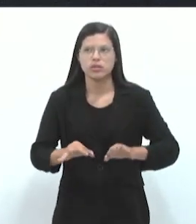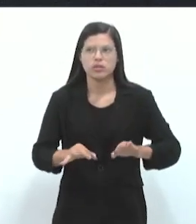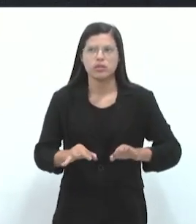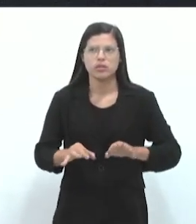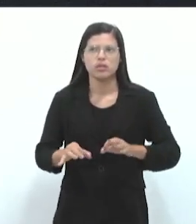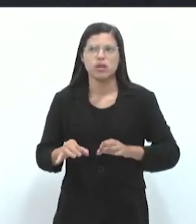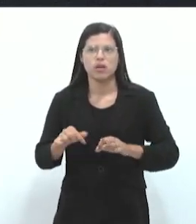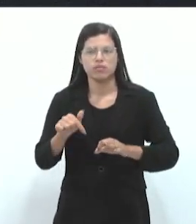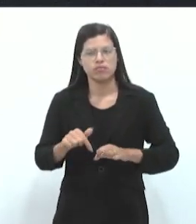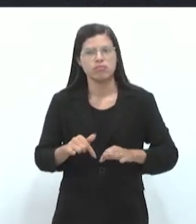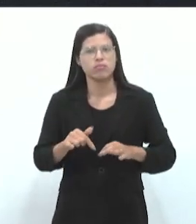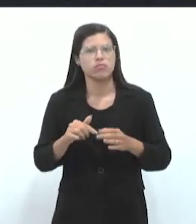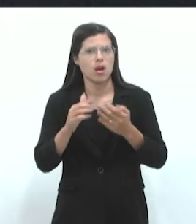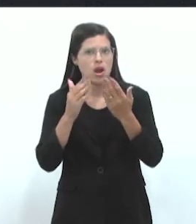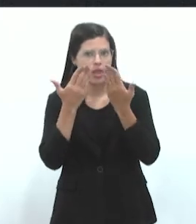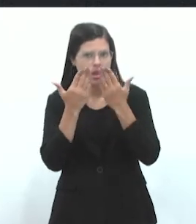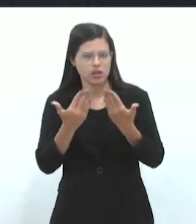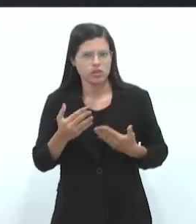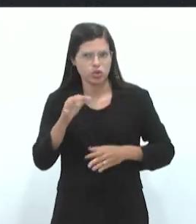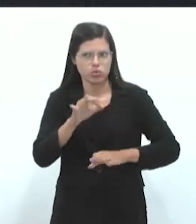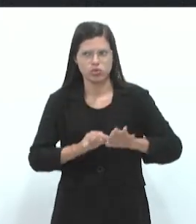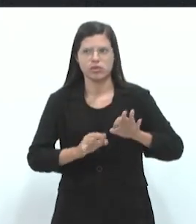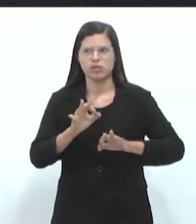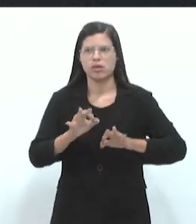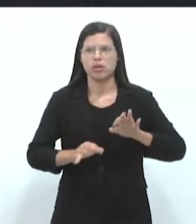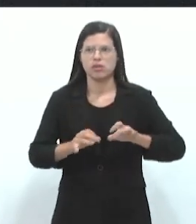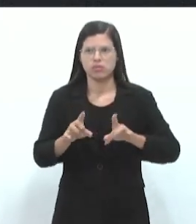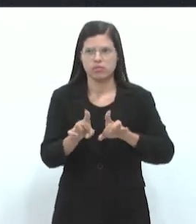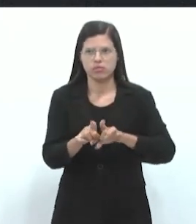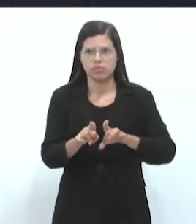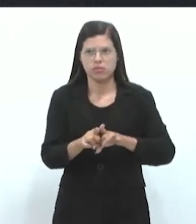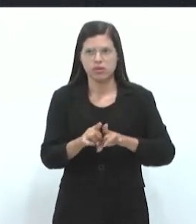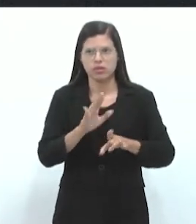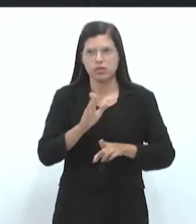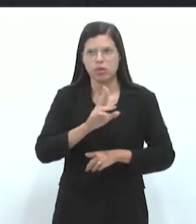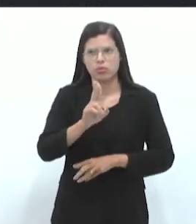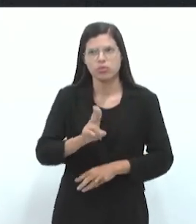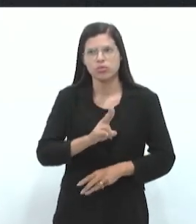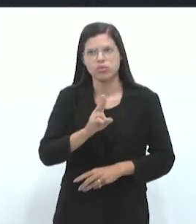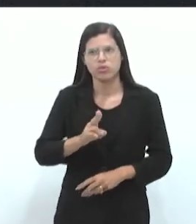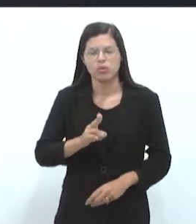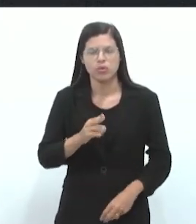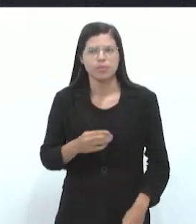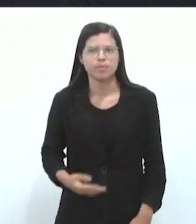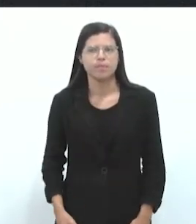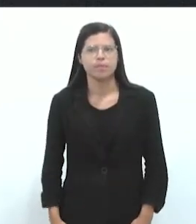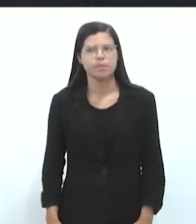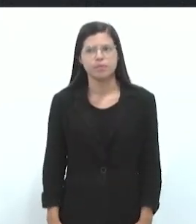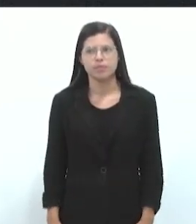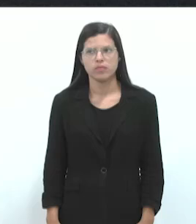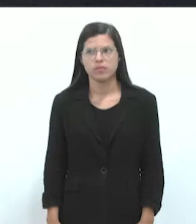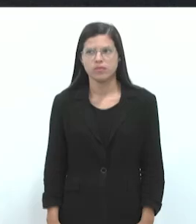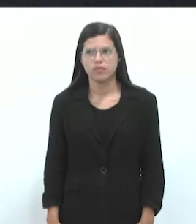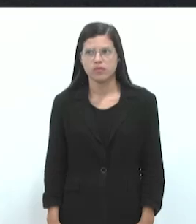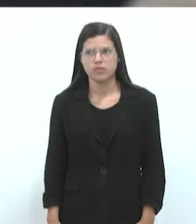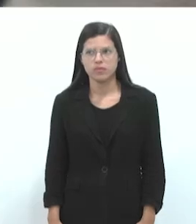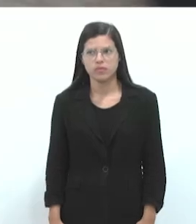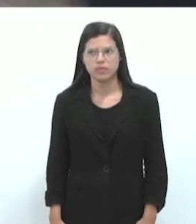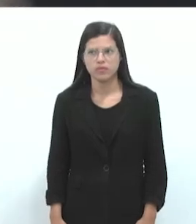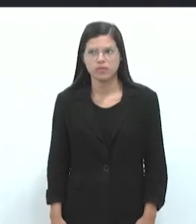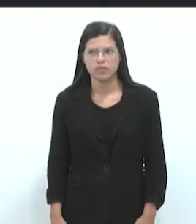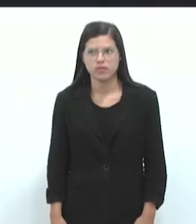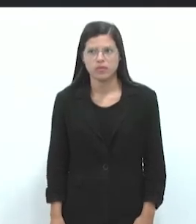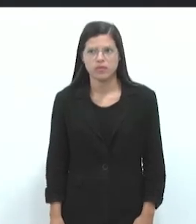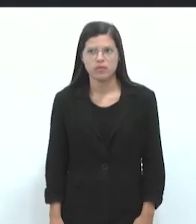analistas judiciários, também já usou essa lei. E, deputado Serafini, e mais uma vez, algo que